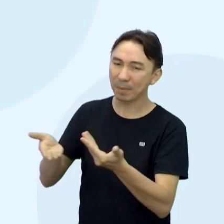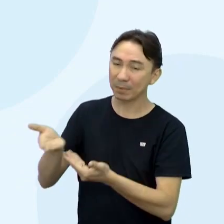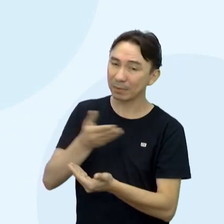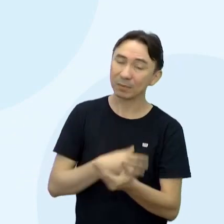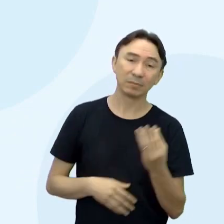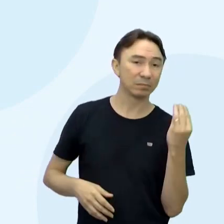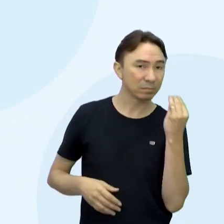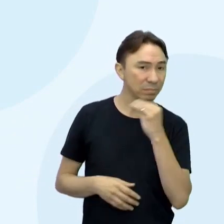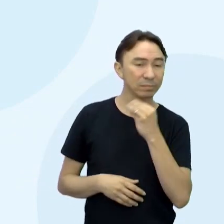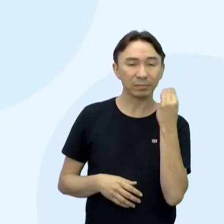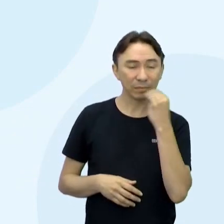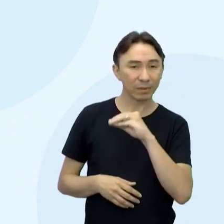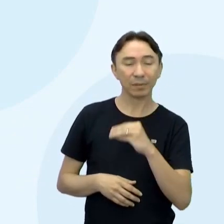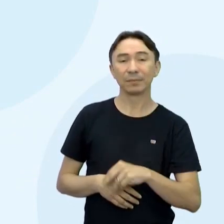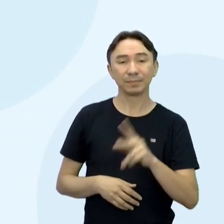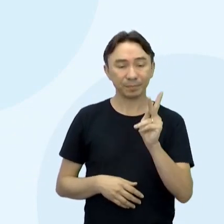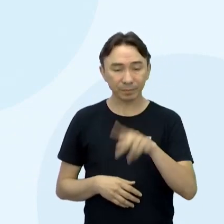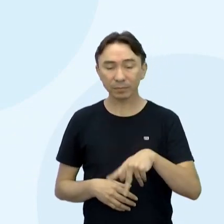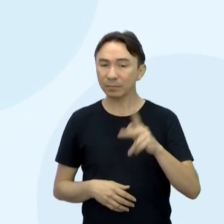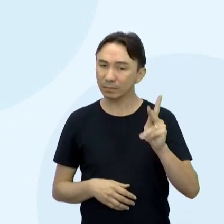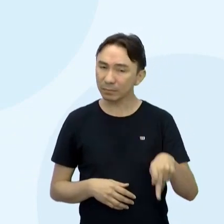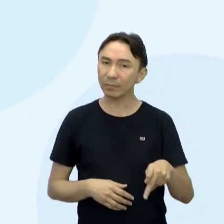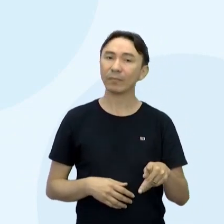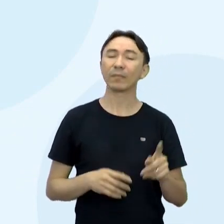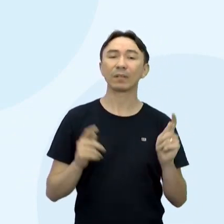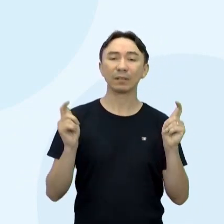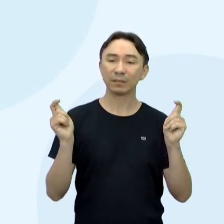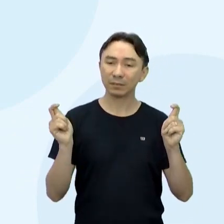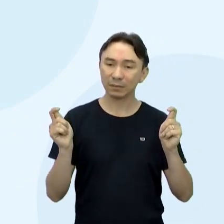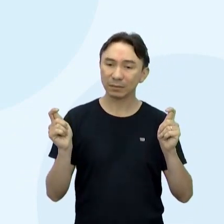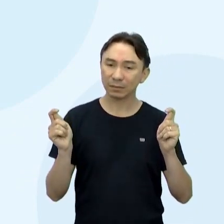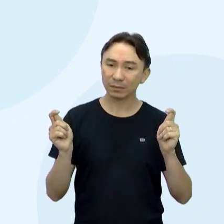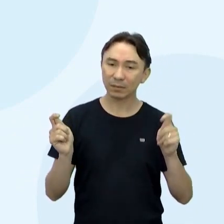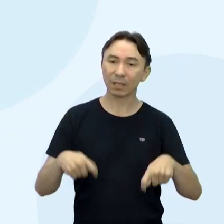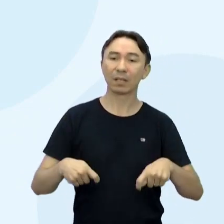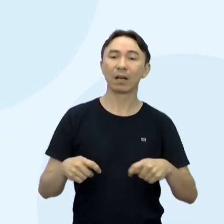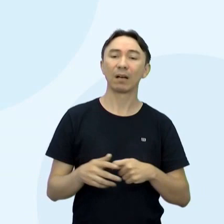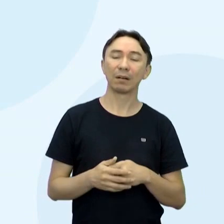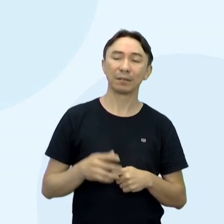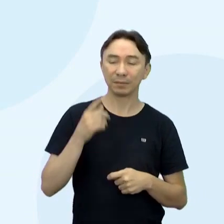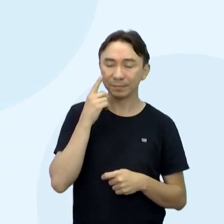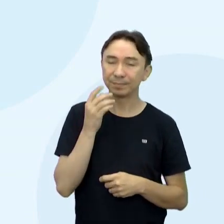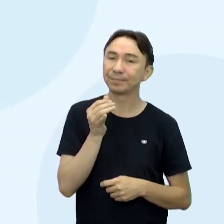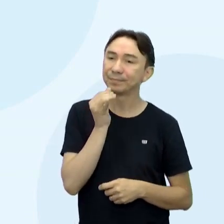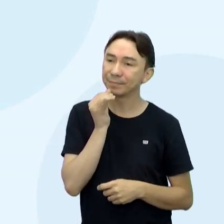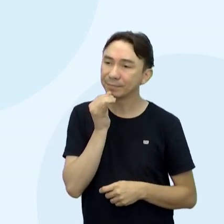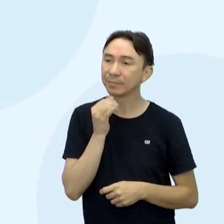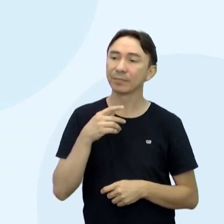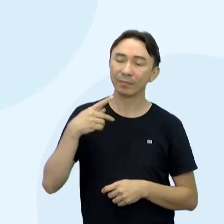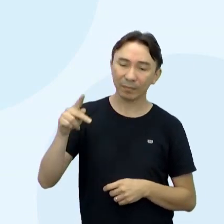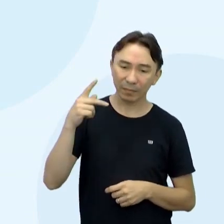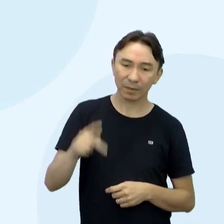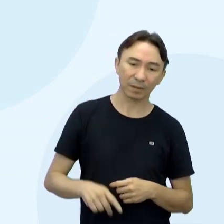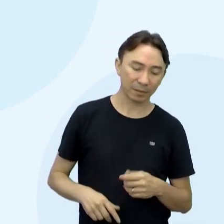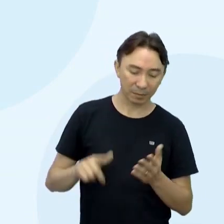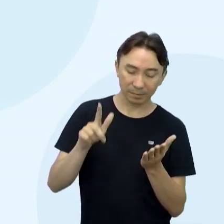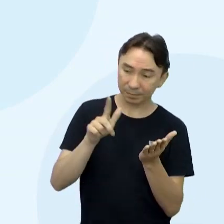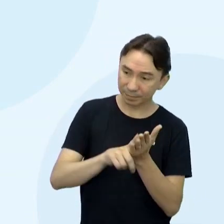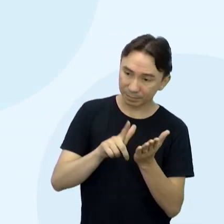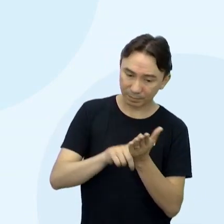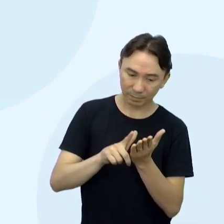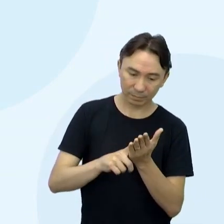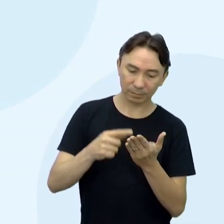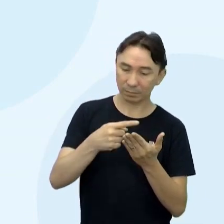que o professor tenha ali um diário de bordo, por exemplo, e registre o que